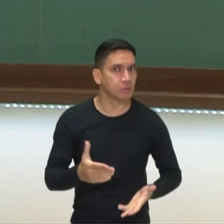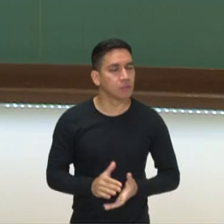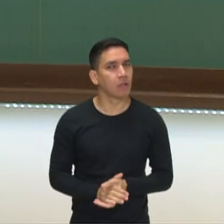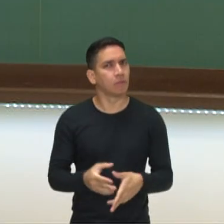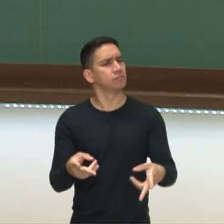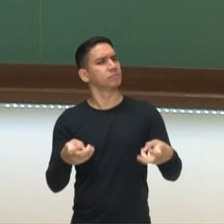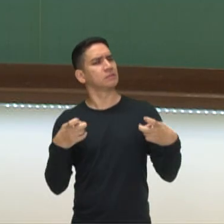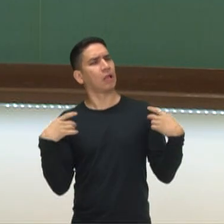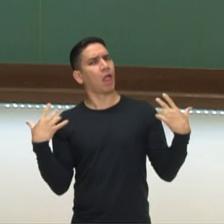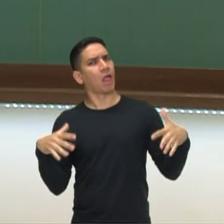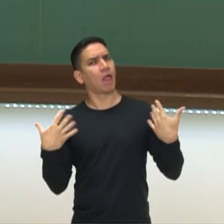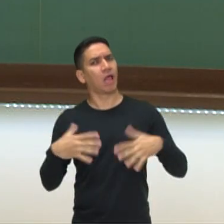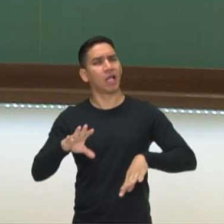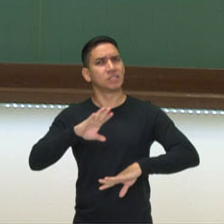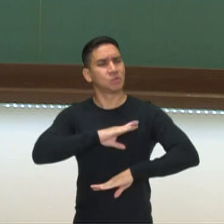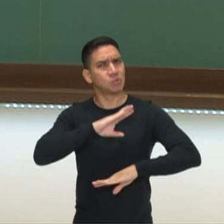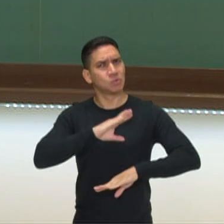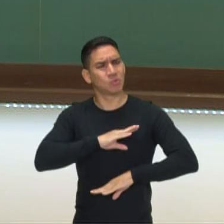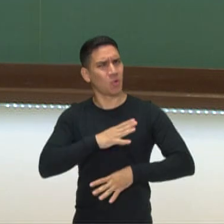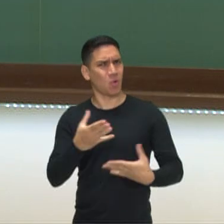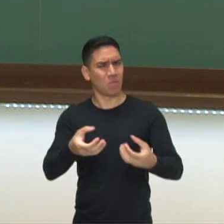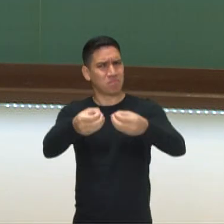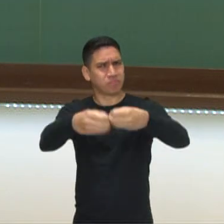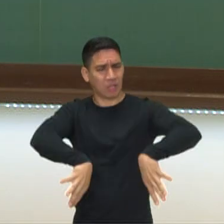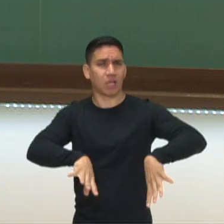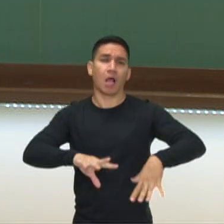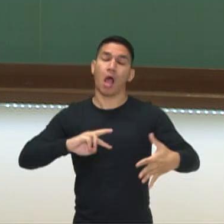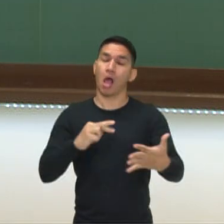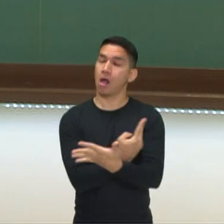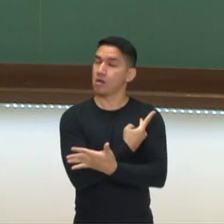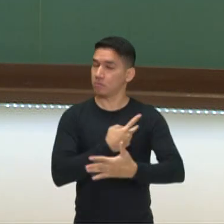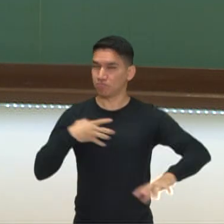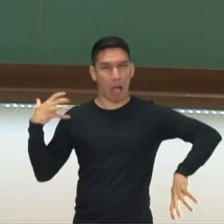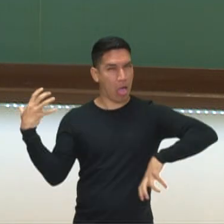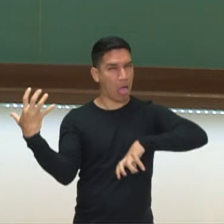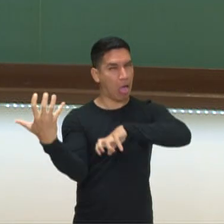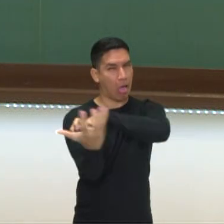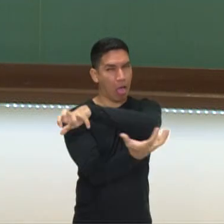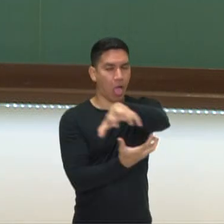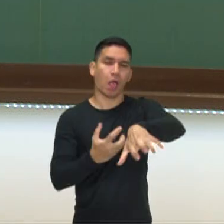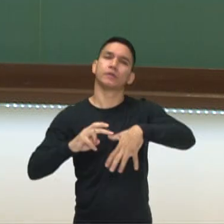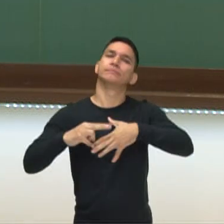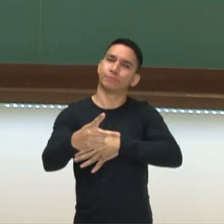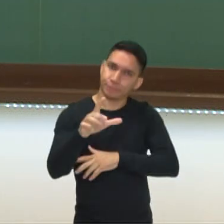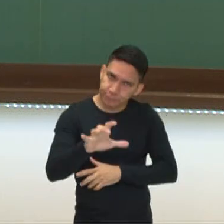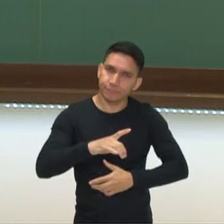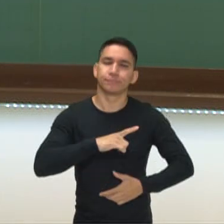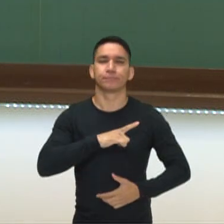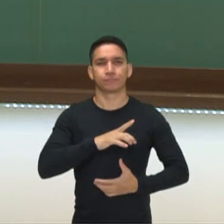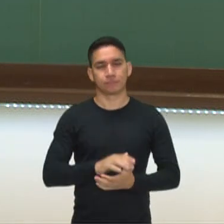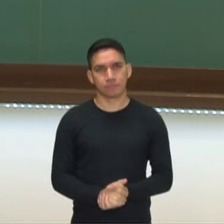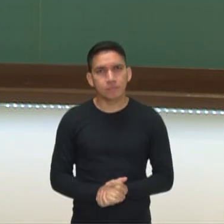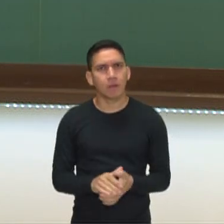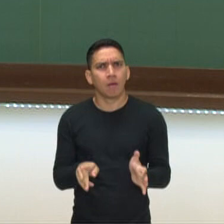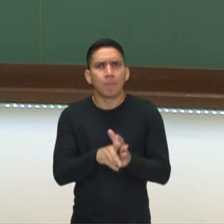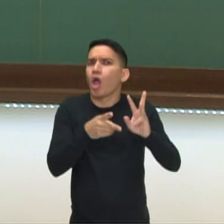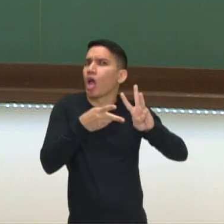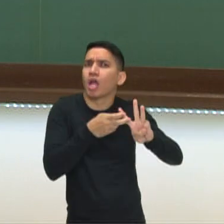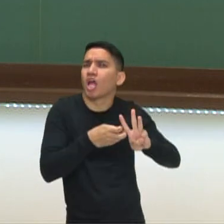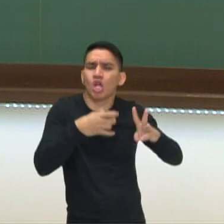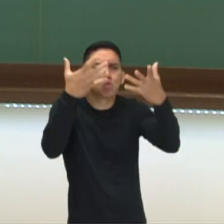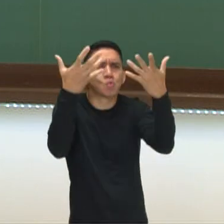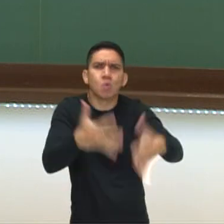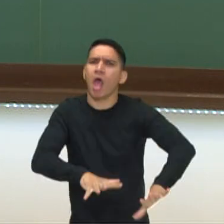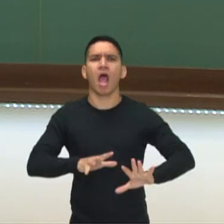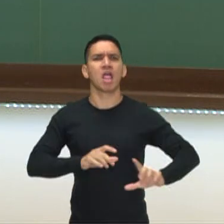situação bastante precarizada, uma situação que acabou gerando várias revoltas, por exemplo, de indígenas que não queriam